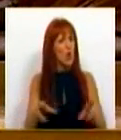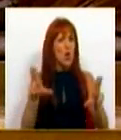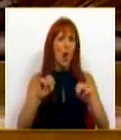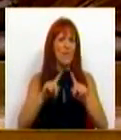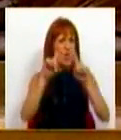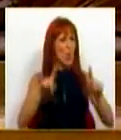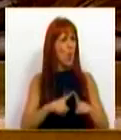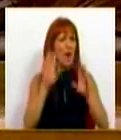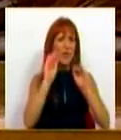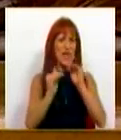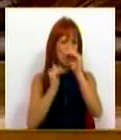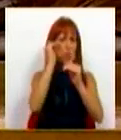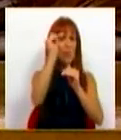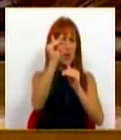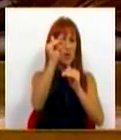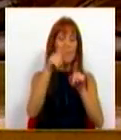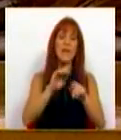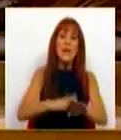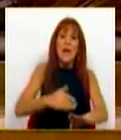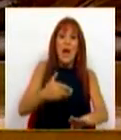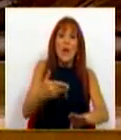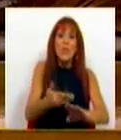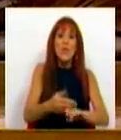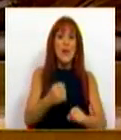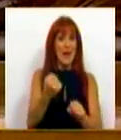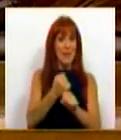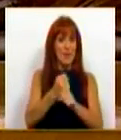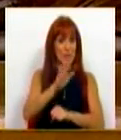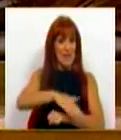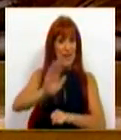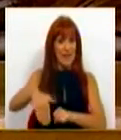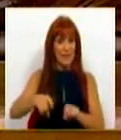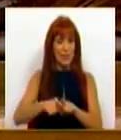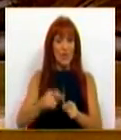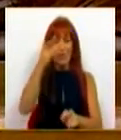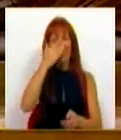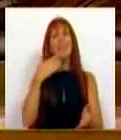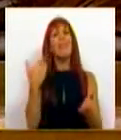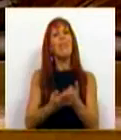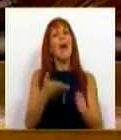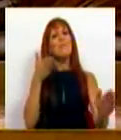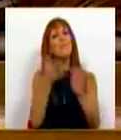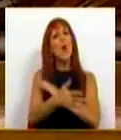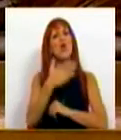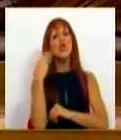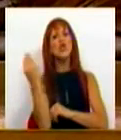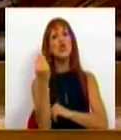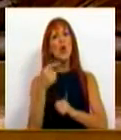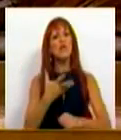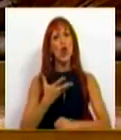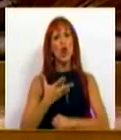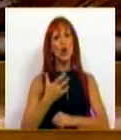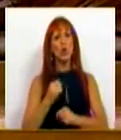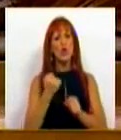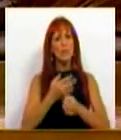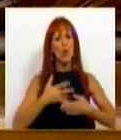dos quadros do ensino superior, reforçando o emprego científico e facilitando a entrada de jovens doutorados